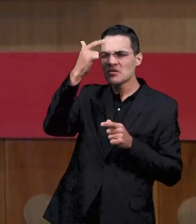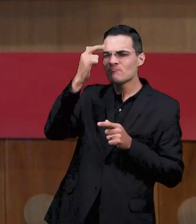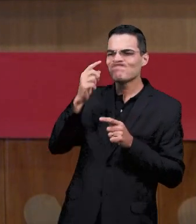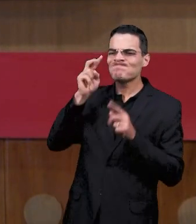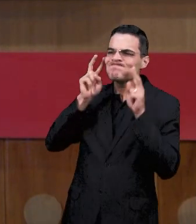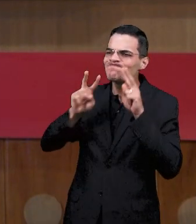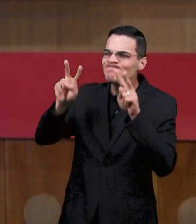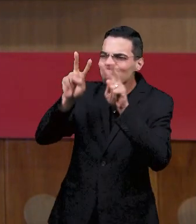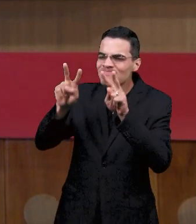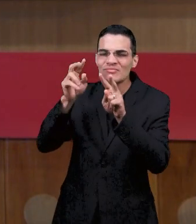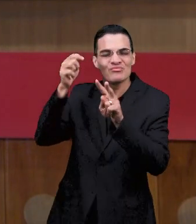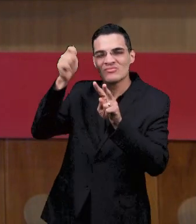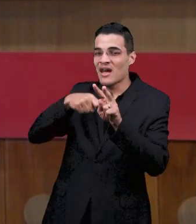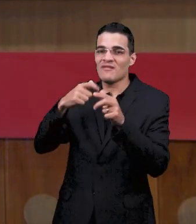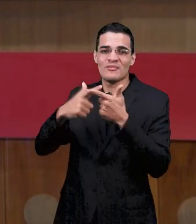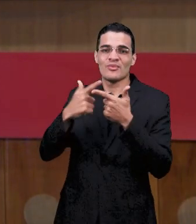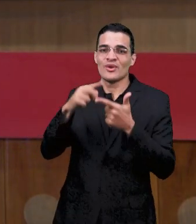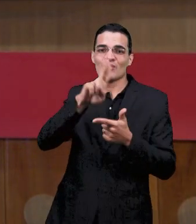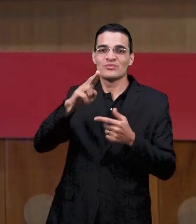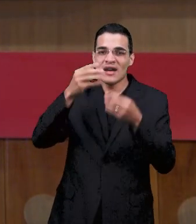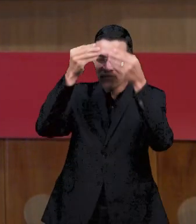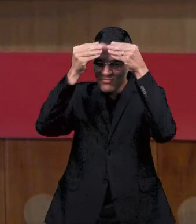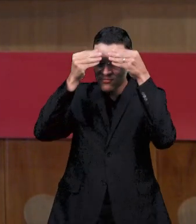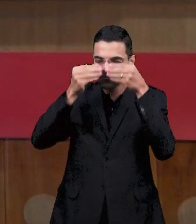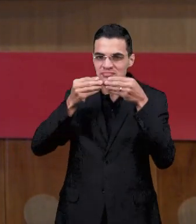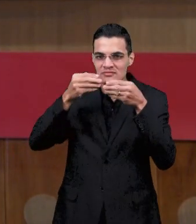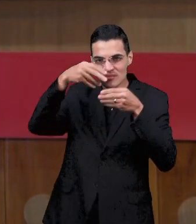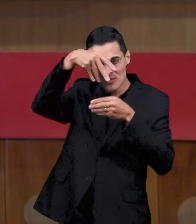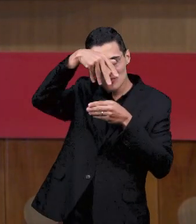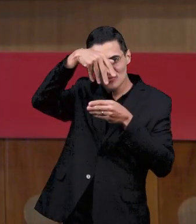mundo. Mas quando o noivo chegava,